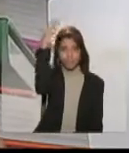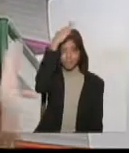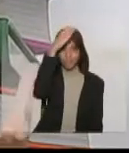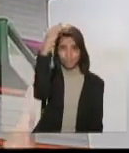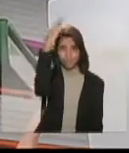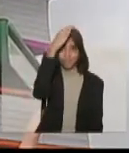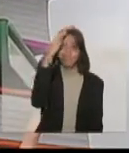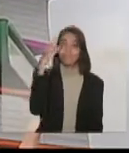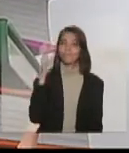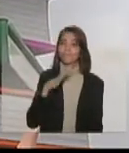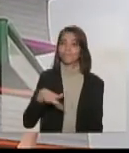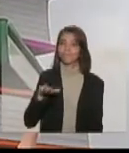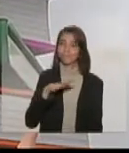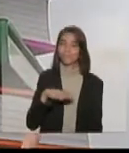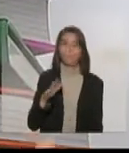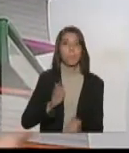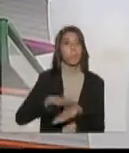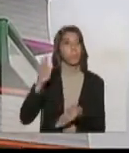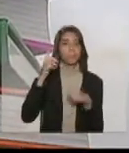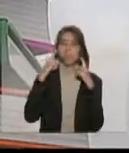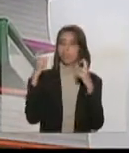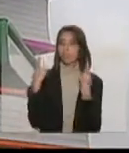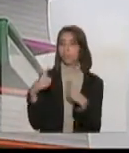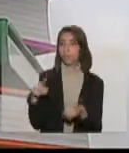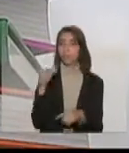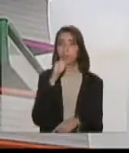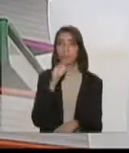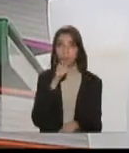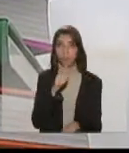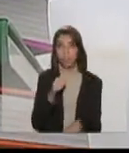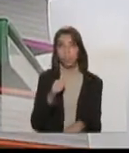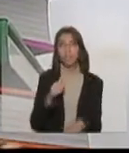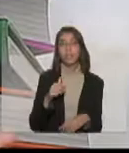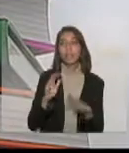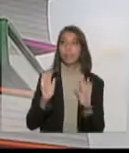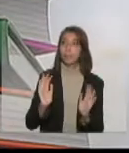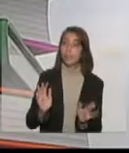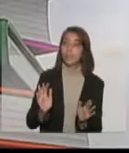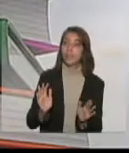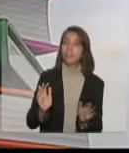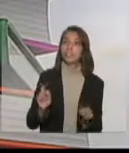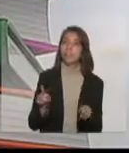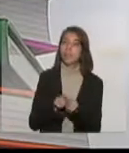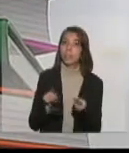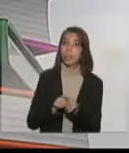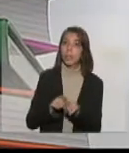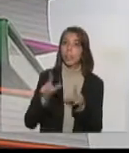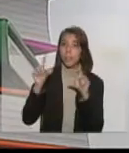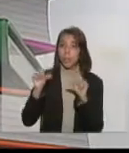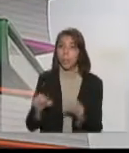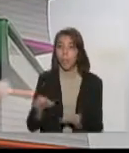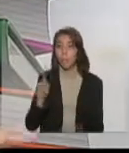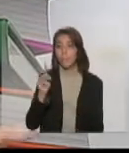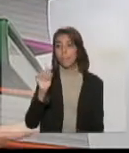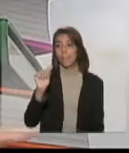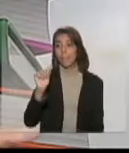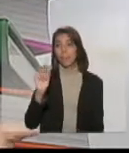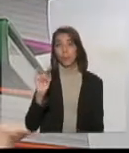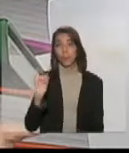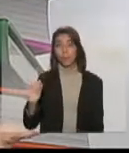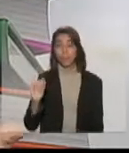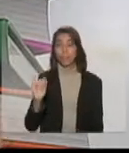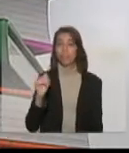é um caso um estado do sudeste e o que mais que menos têm porque tem uma ação muito muito objetivo é o piauí